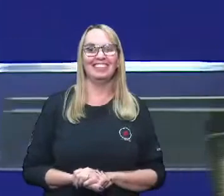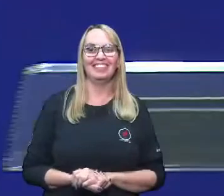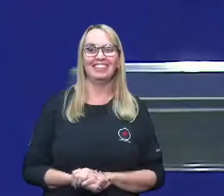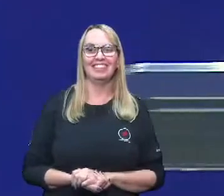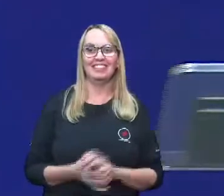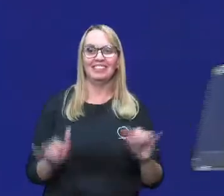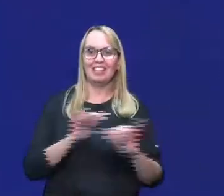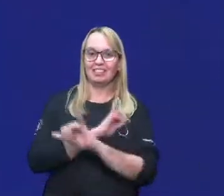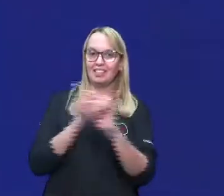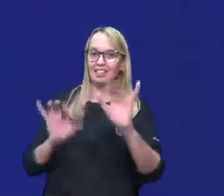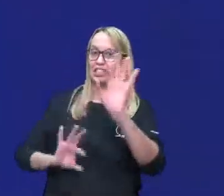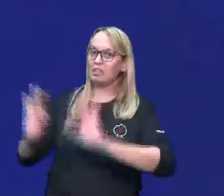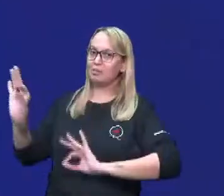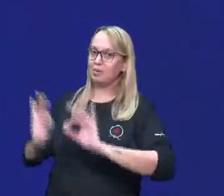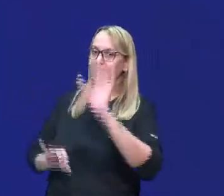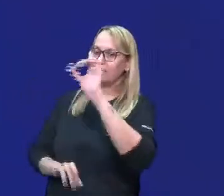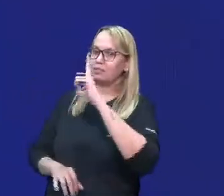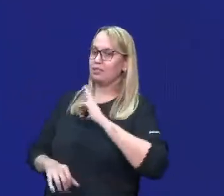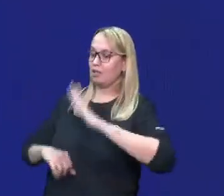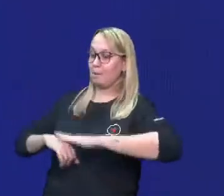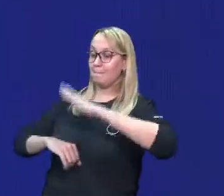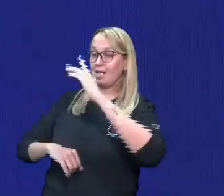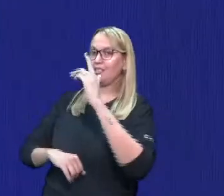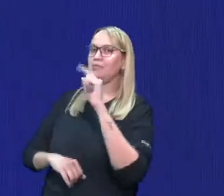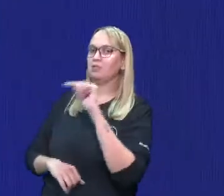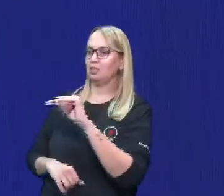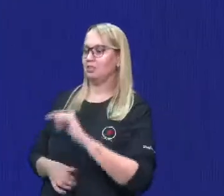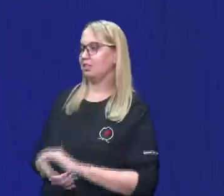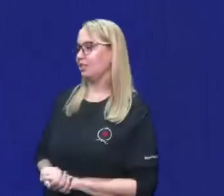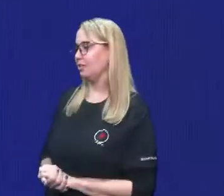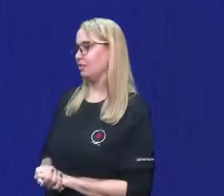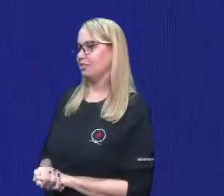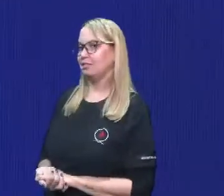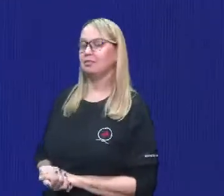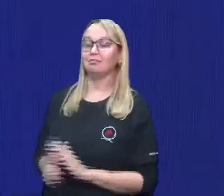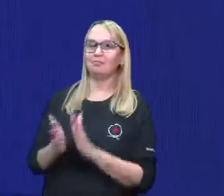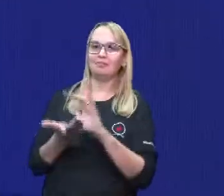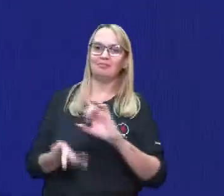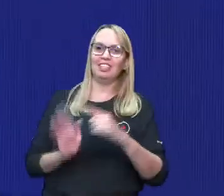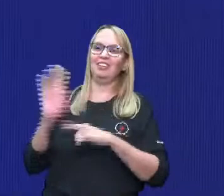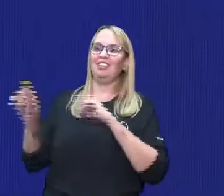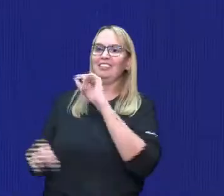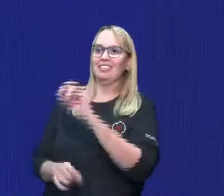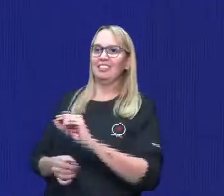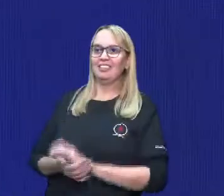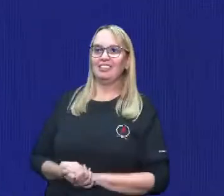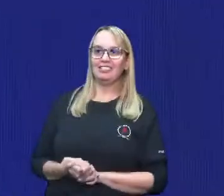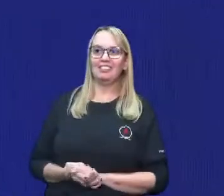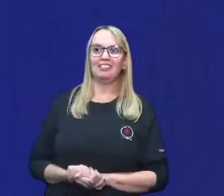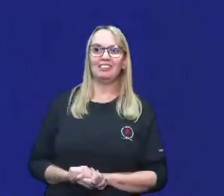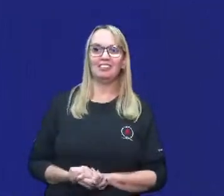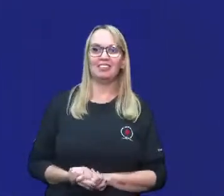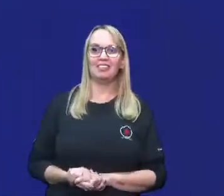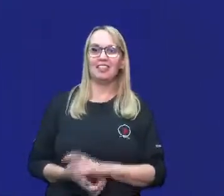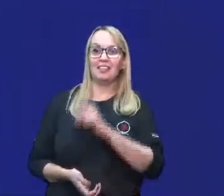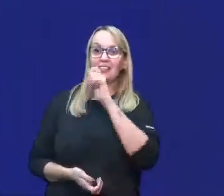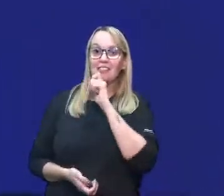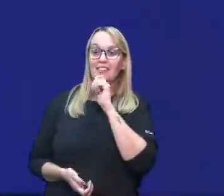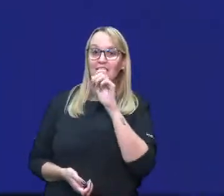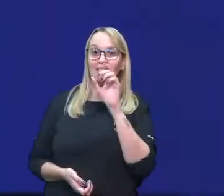Fala com seu irmão, então se prepare, que Deus tem mais para você. Mas olha o que a Bíblia diz: mas sem dinheiro não se pode